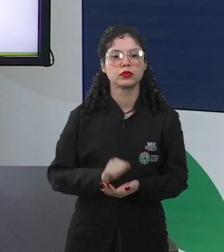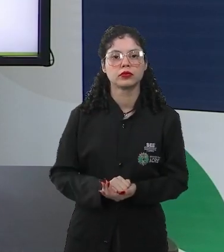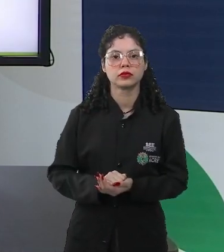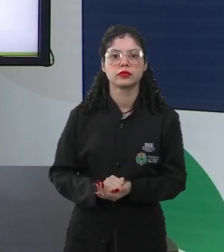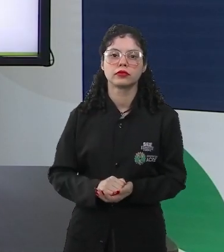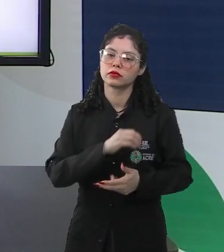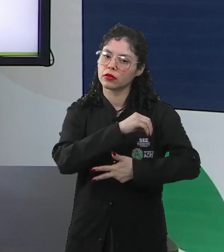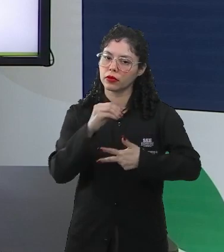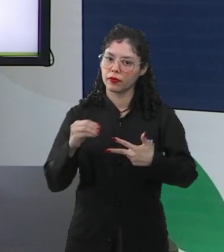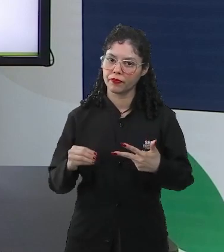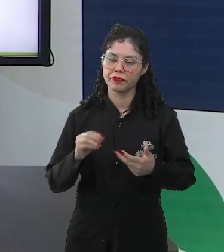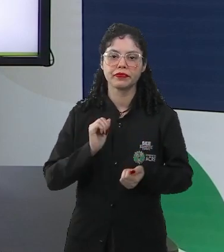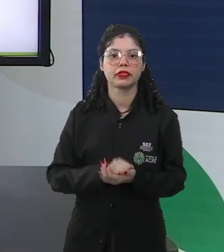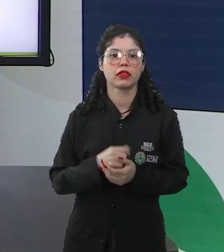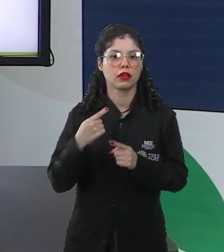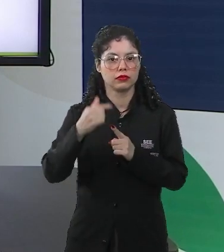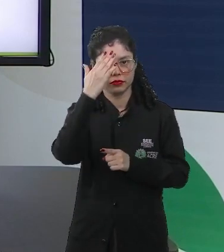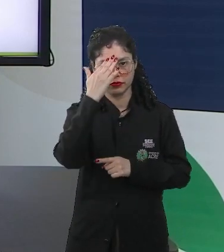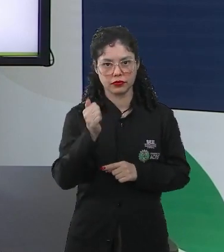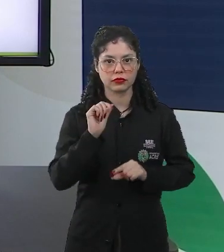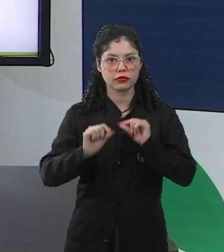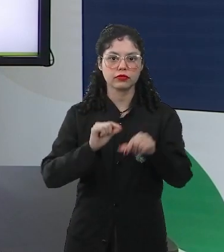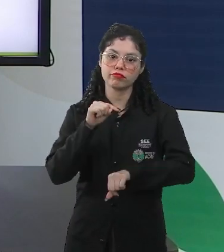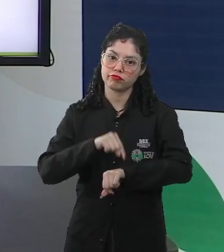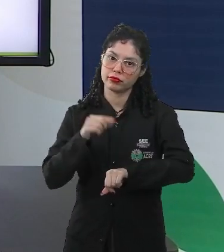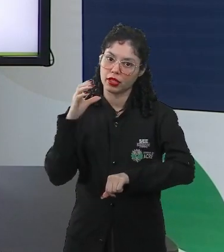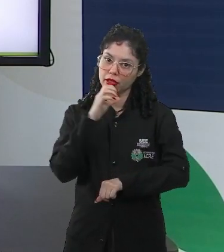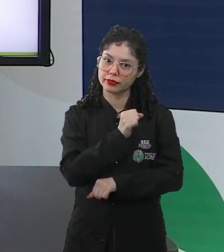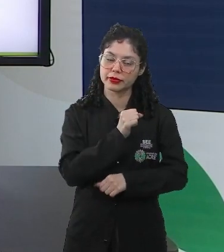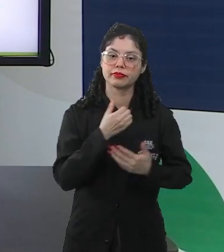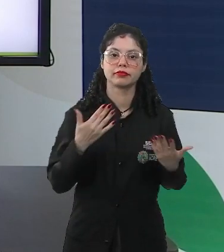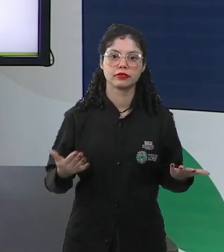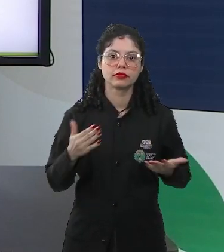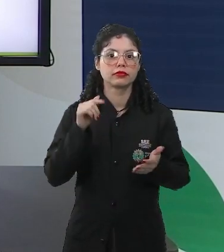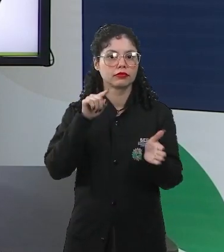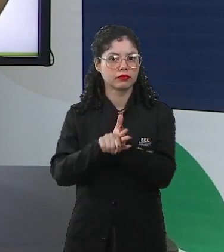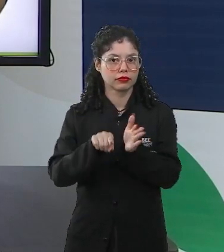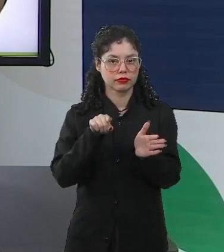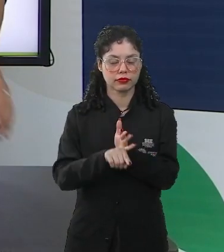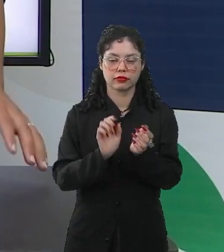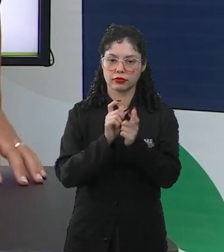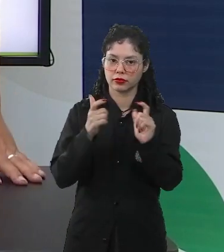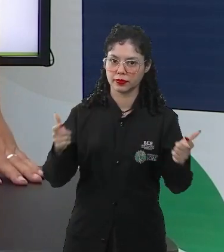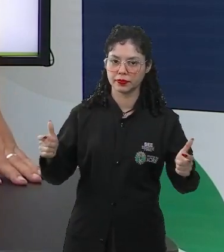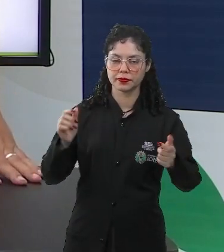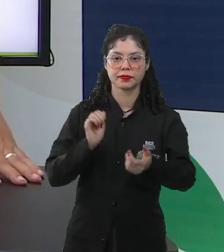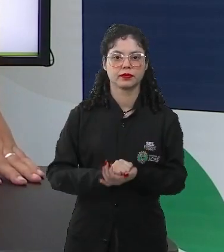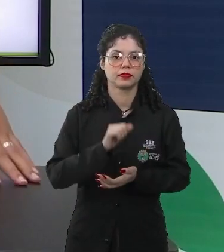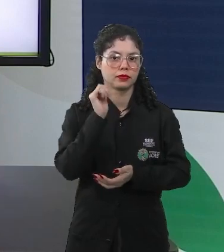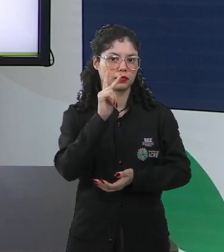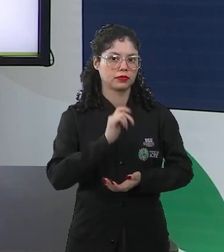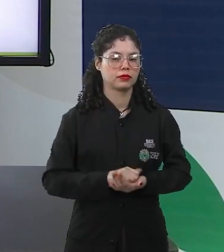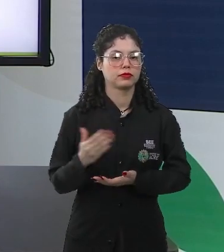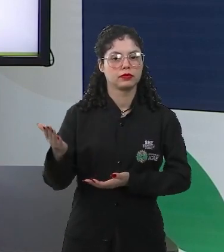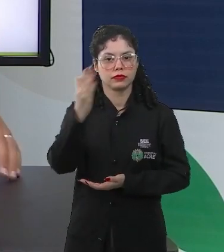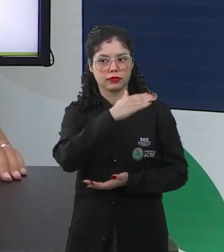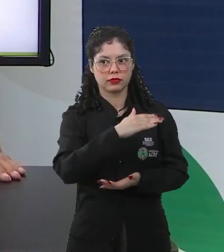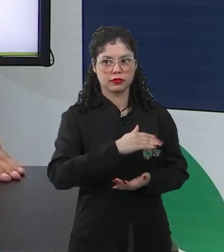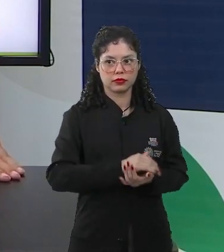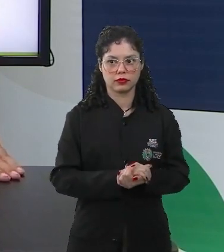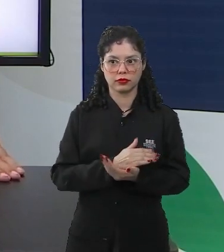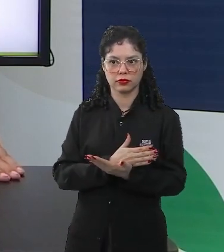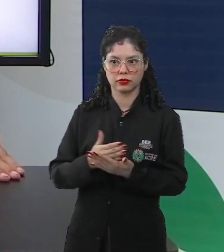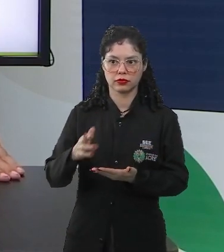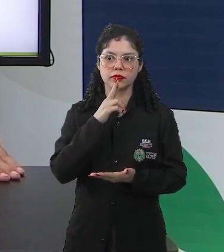no Enem, porque nós sabemos que o tempo é curto e as questões são longas. Ok? Então vamos